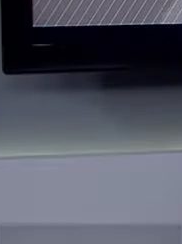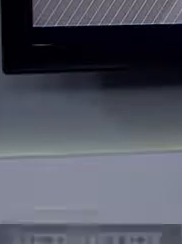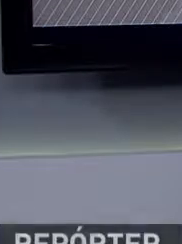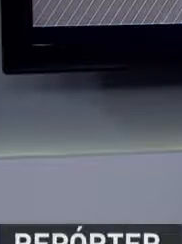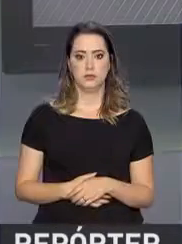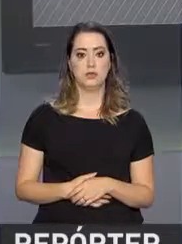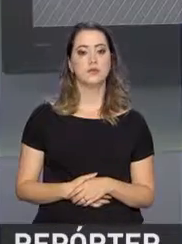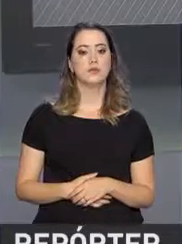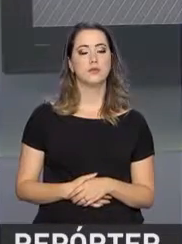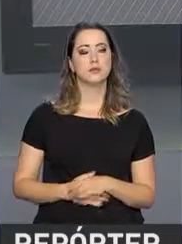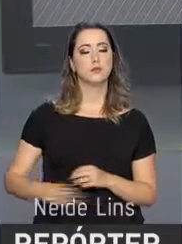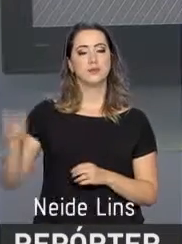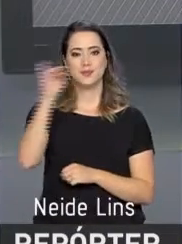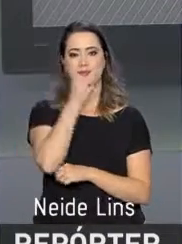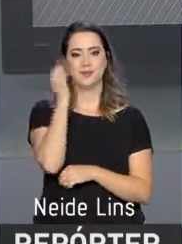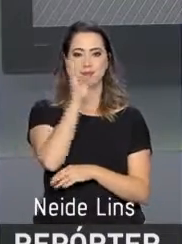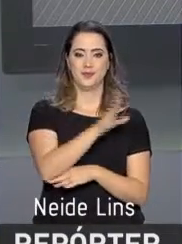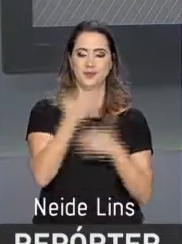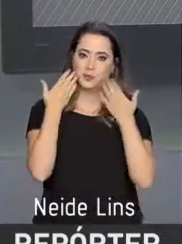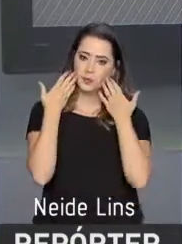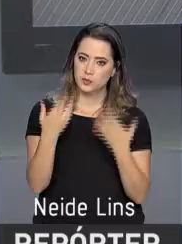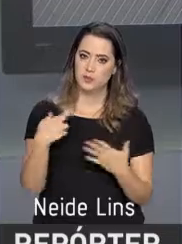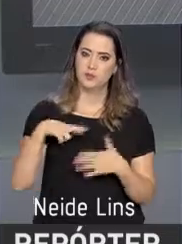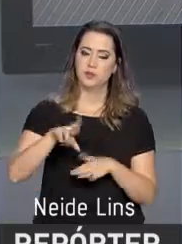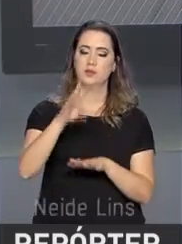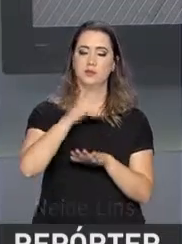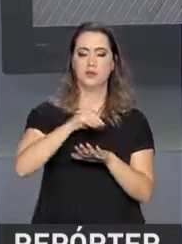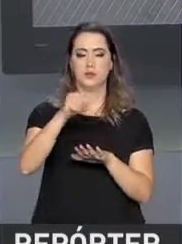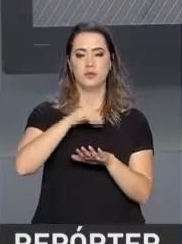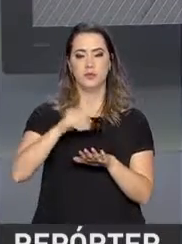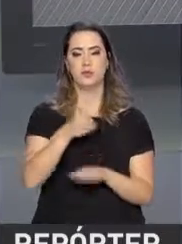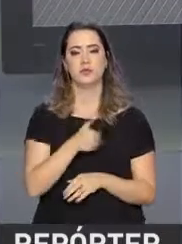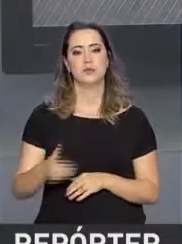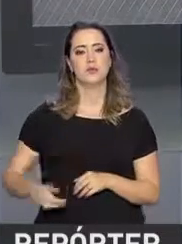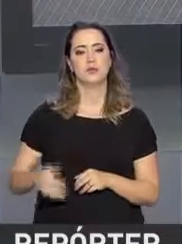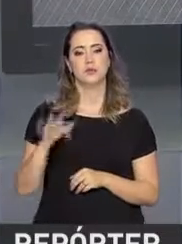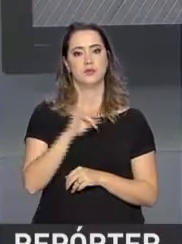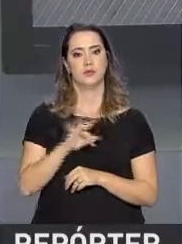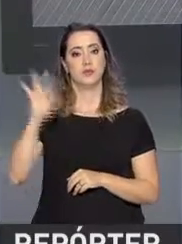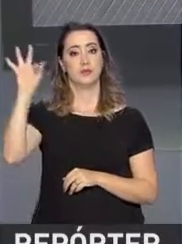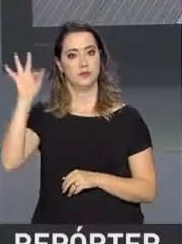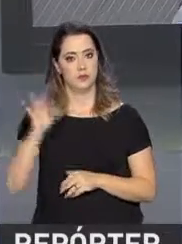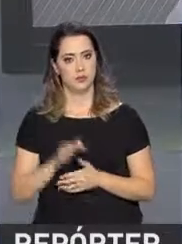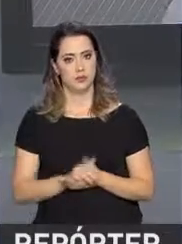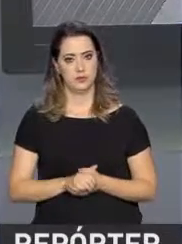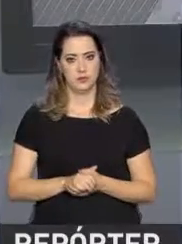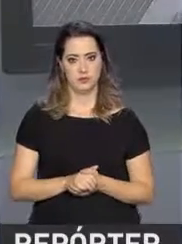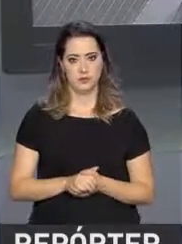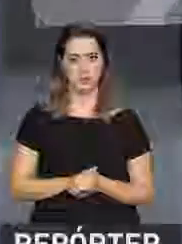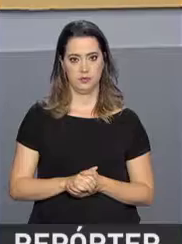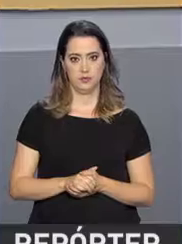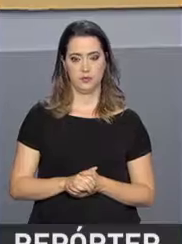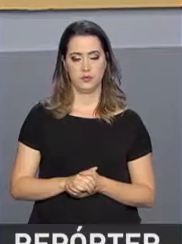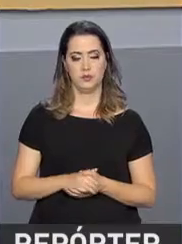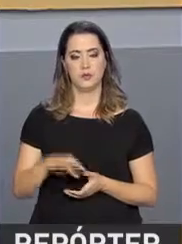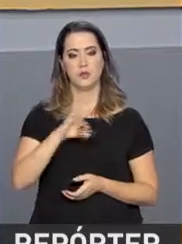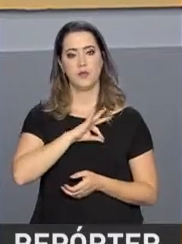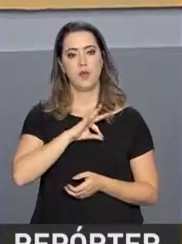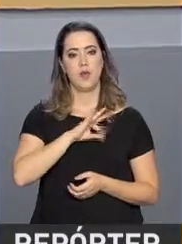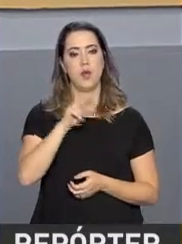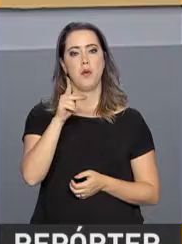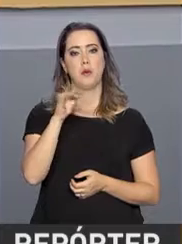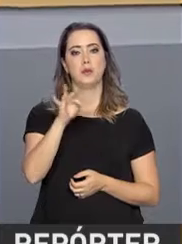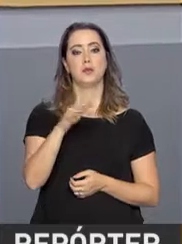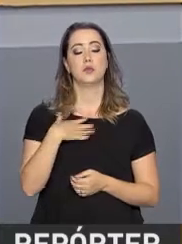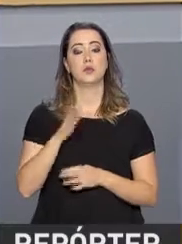olá boa tarde estamos de volta com as notícias do governo federal e mais uma edição do repórter nbr a polícia federal